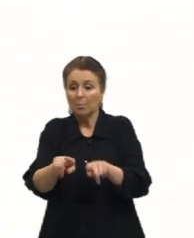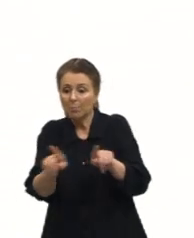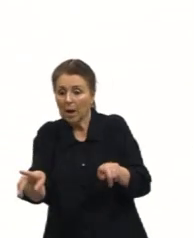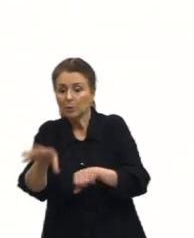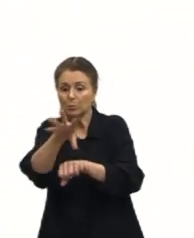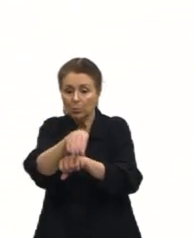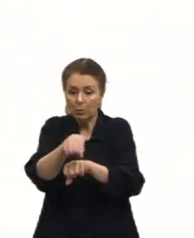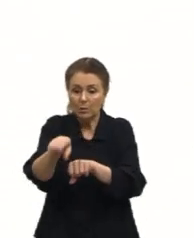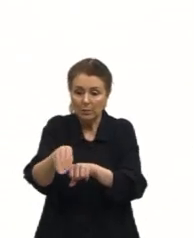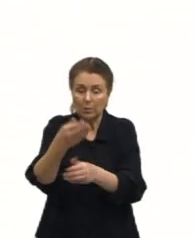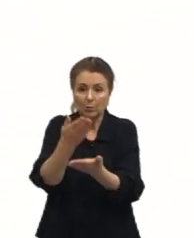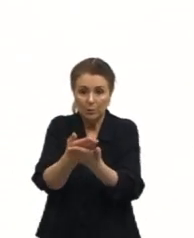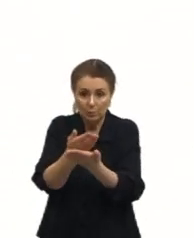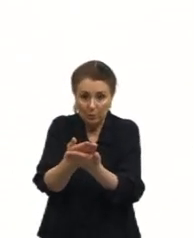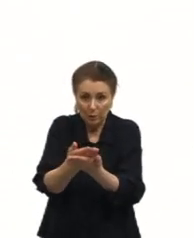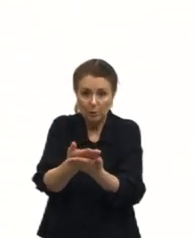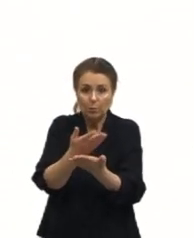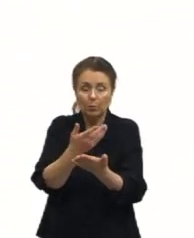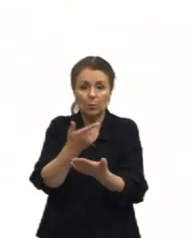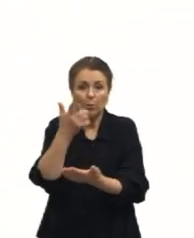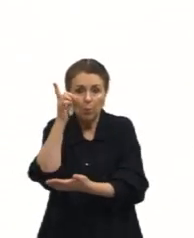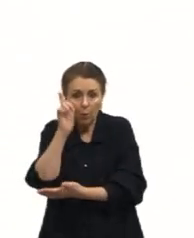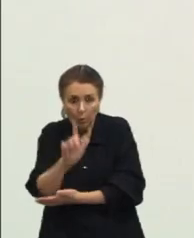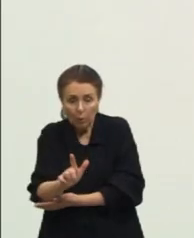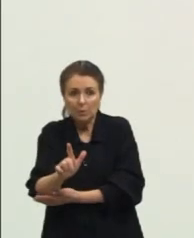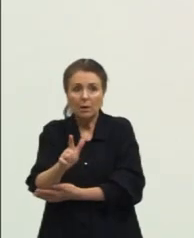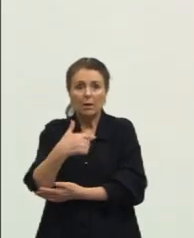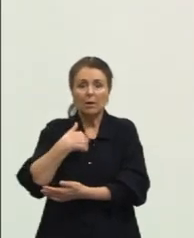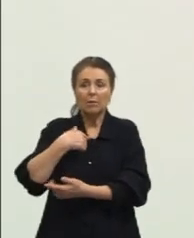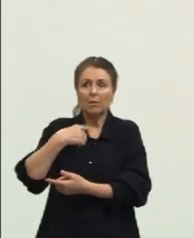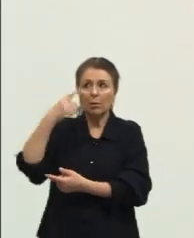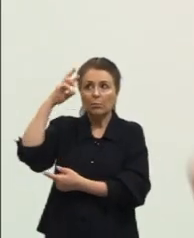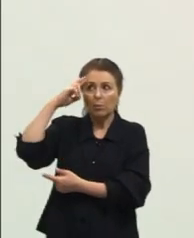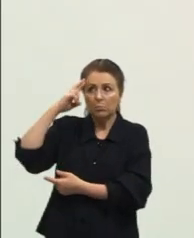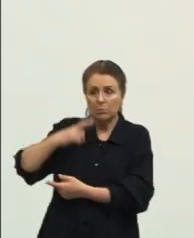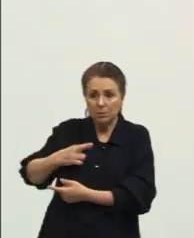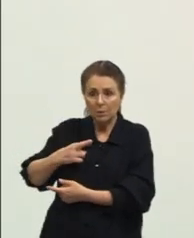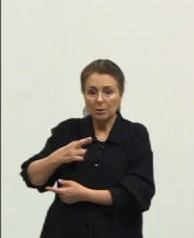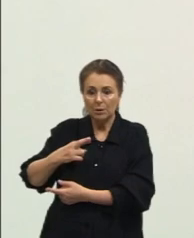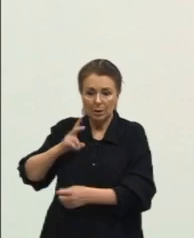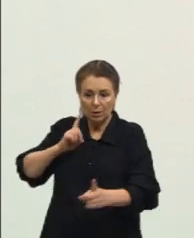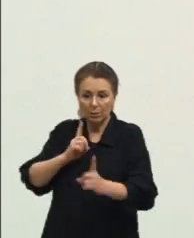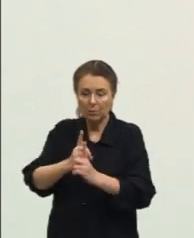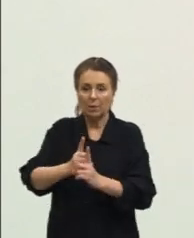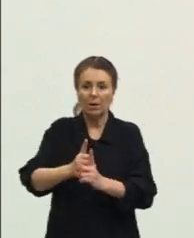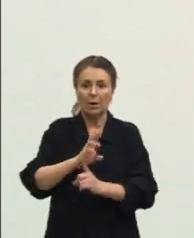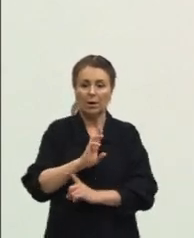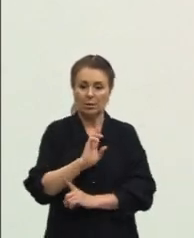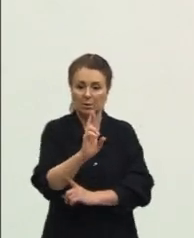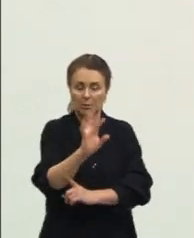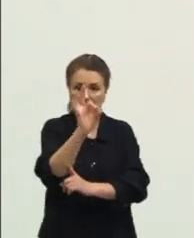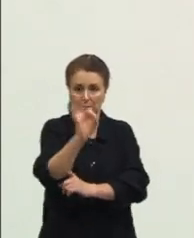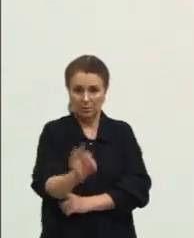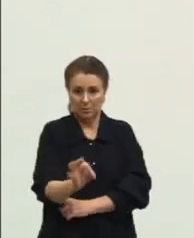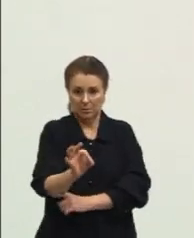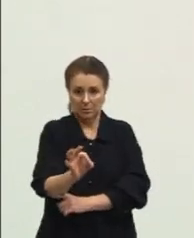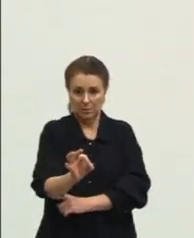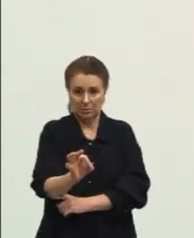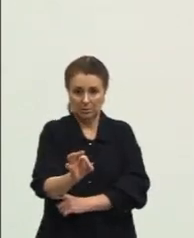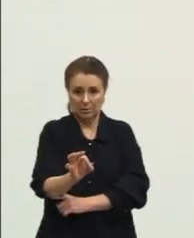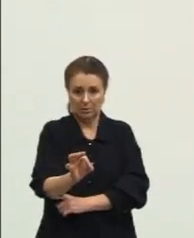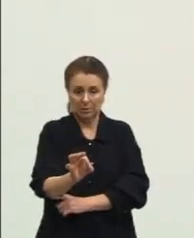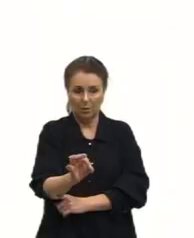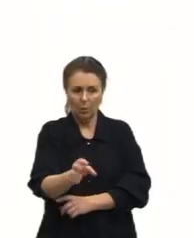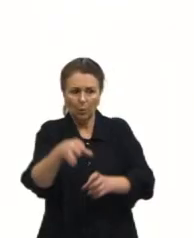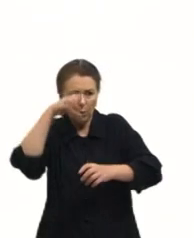conseguiria elaborar um raciocínio e chegar uma resposta coerente sobre essa essa com essa pergunta né